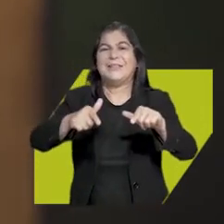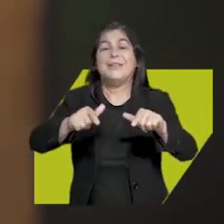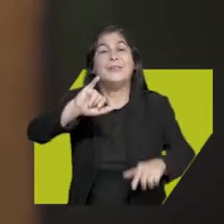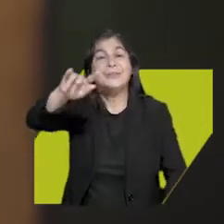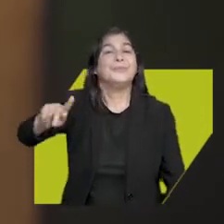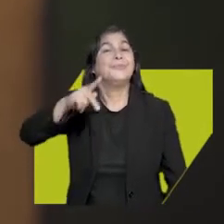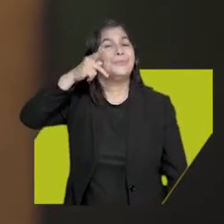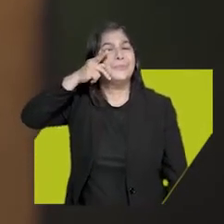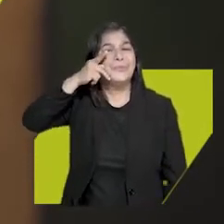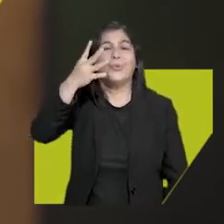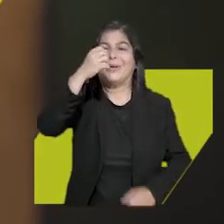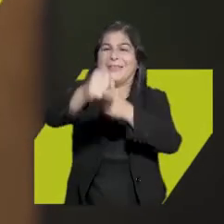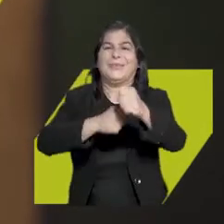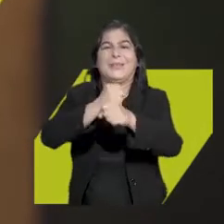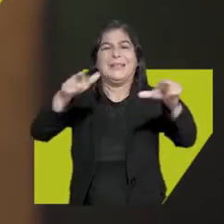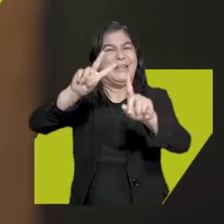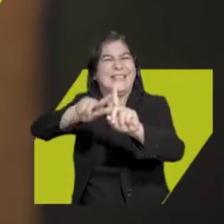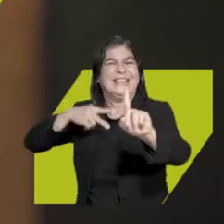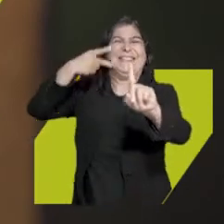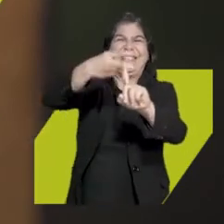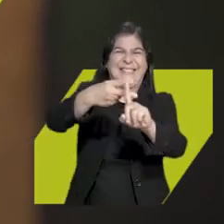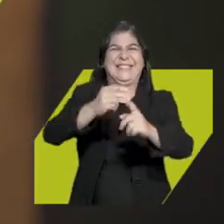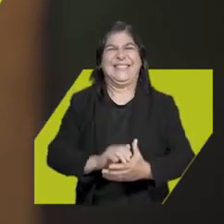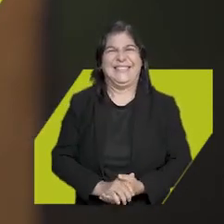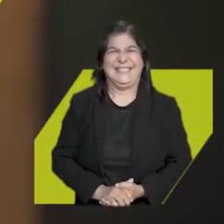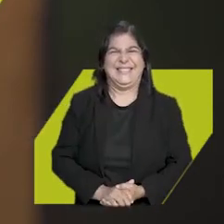de trabalho que vai fazer João Pessoa viver 4 anos a 1000.